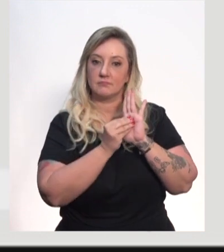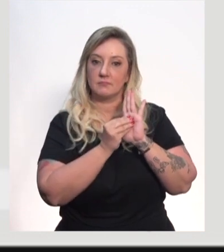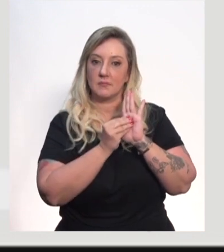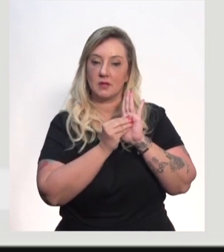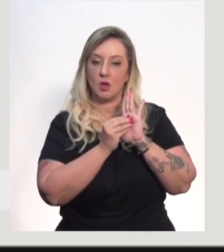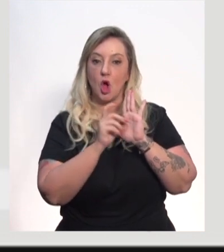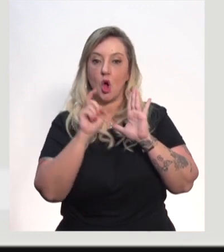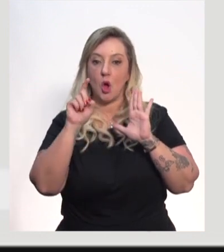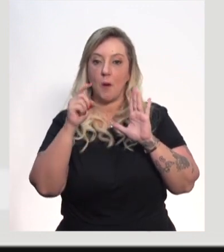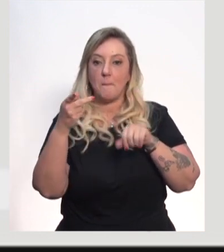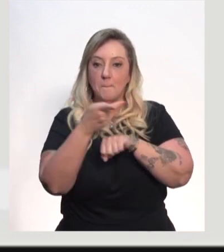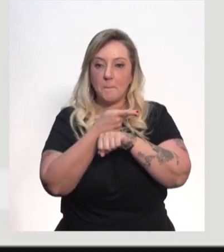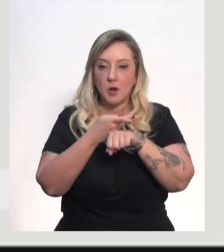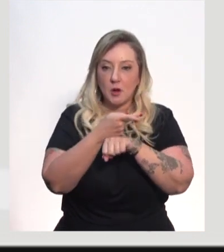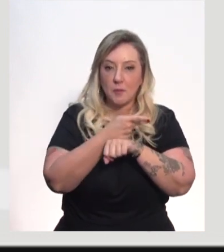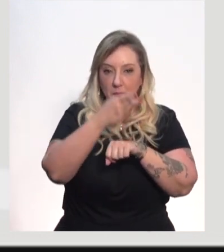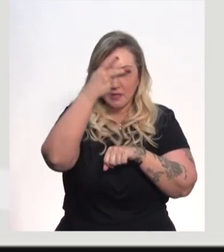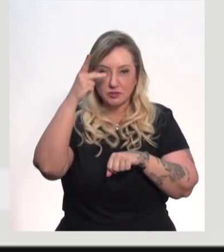normalmente.